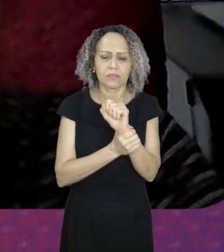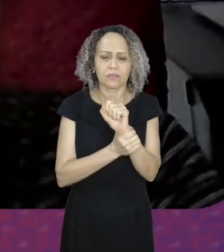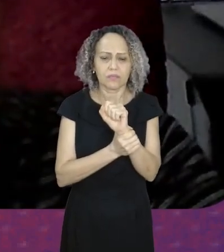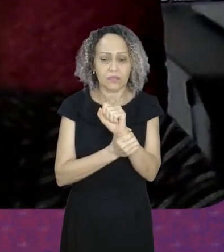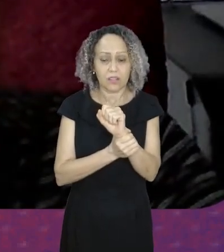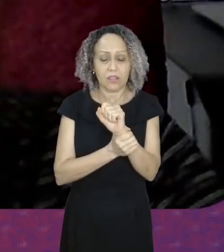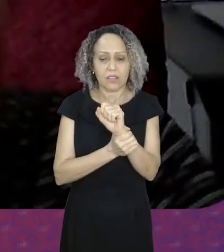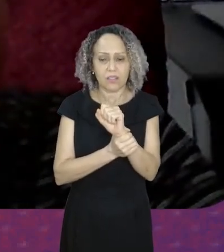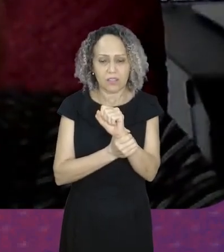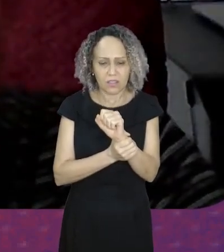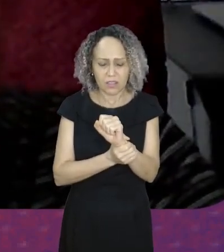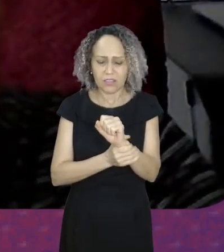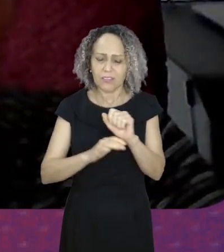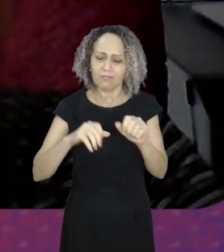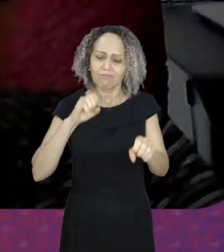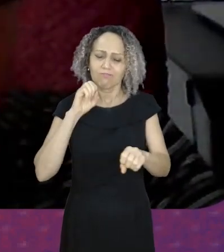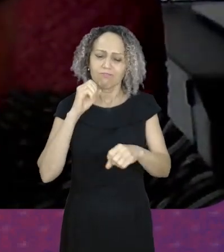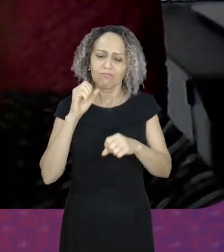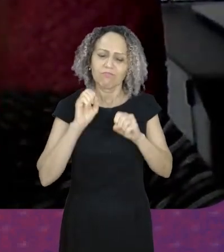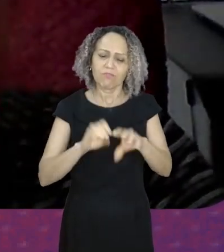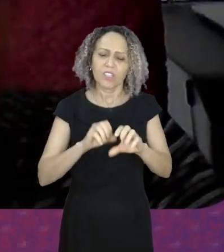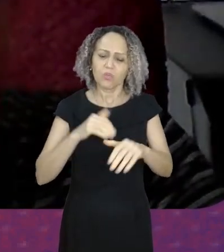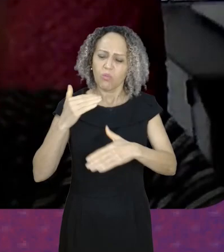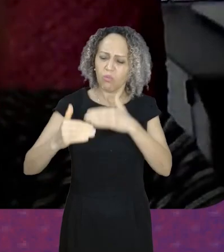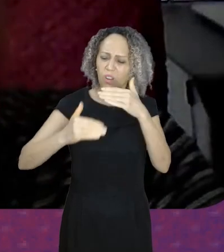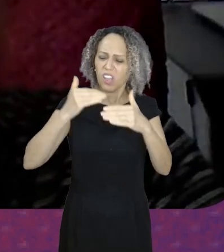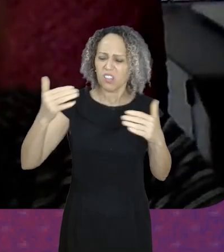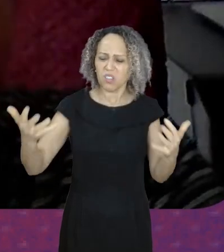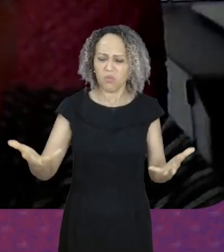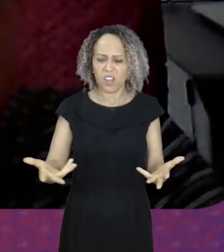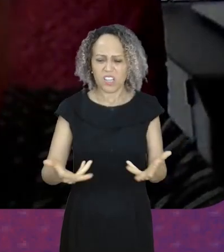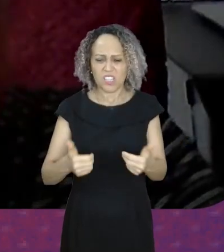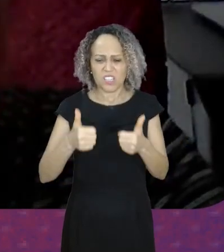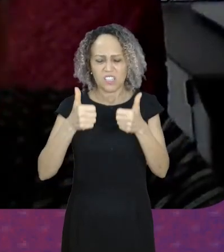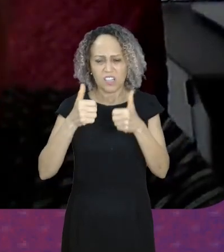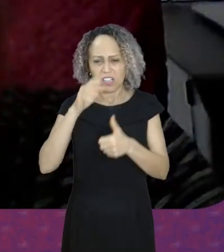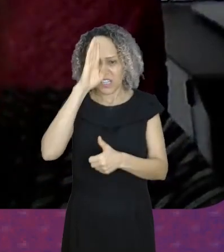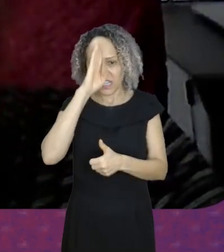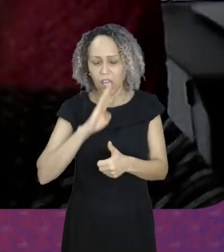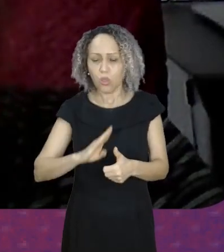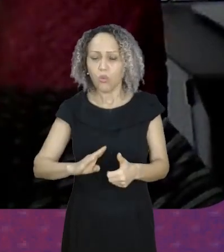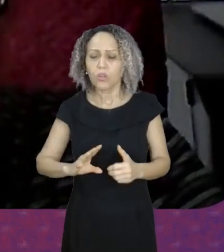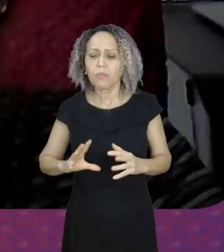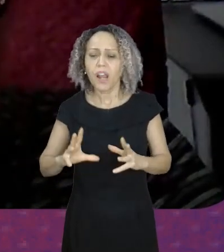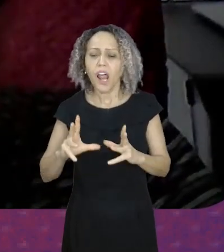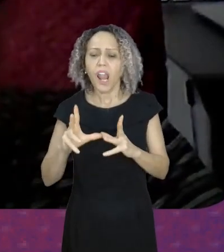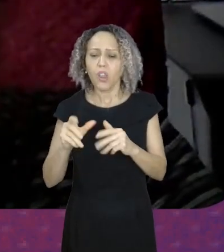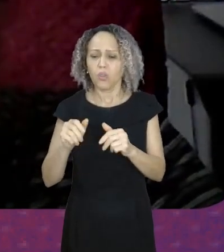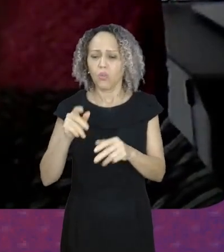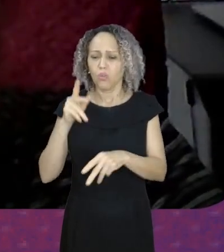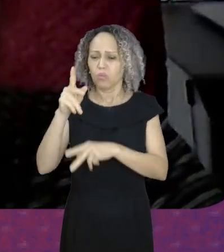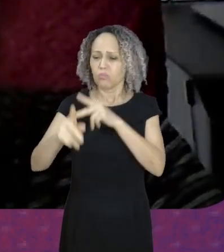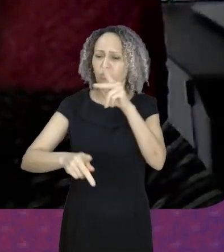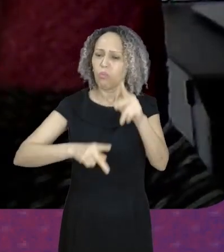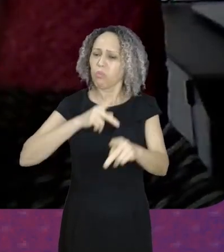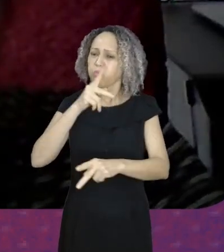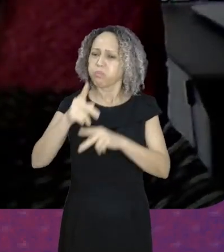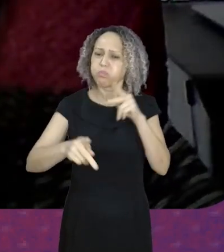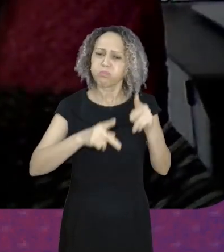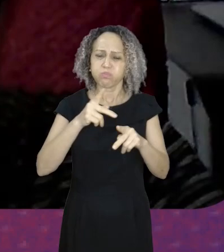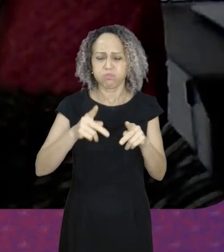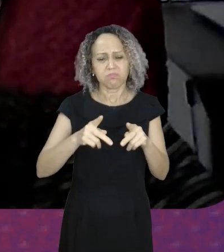da educação de qualidade gratuita para toda a população nos